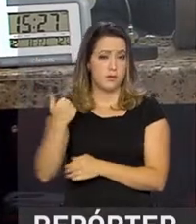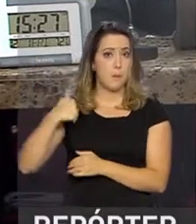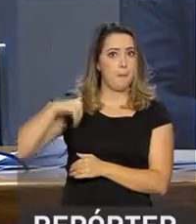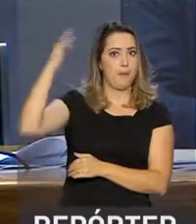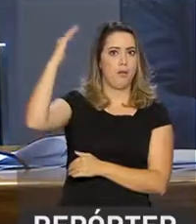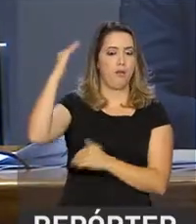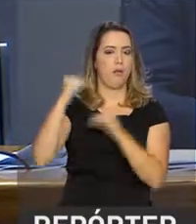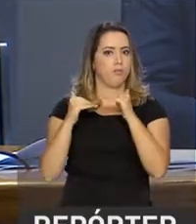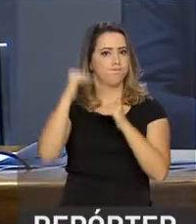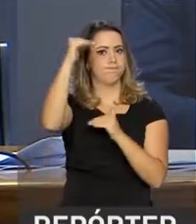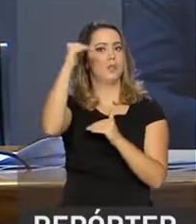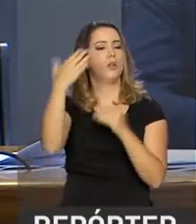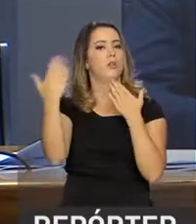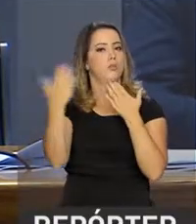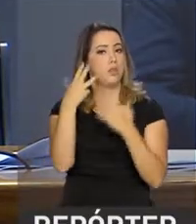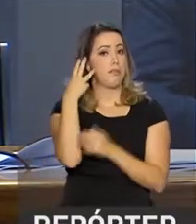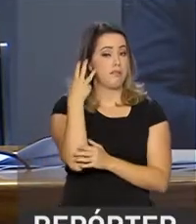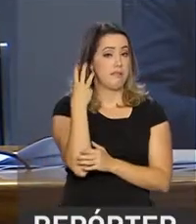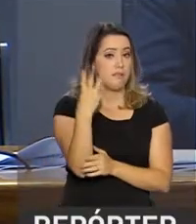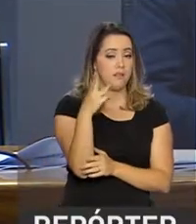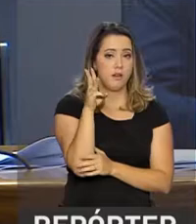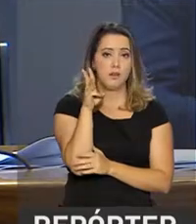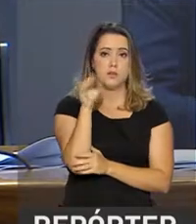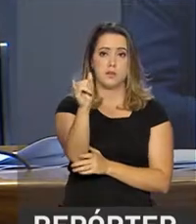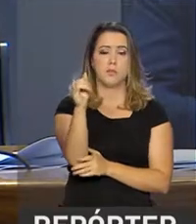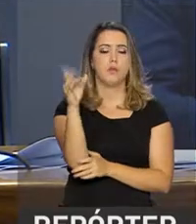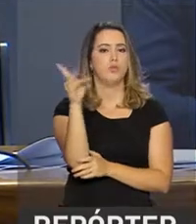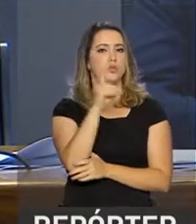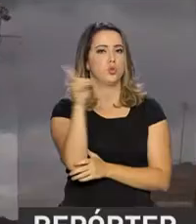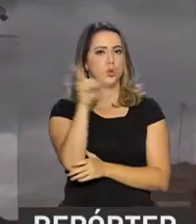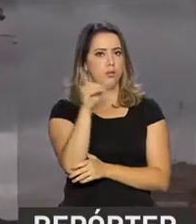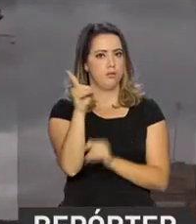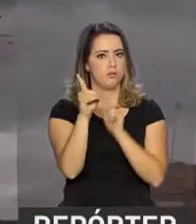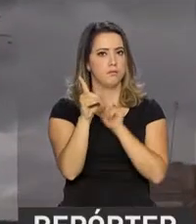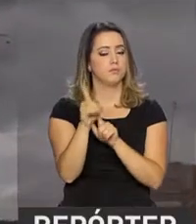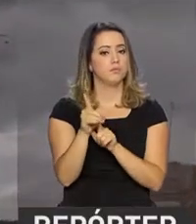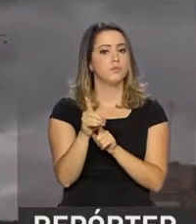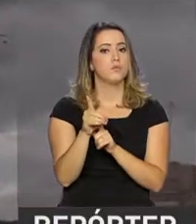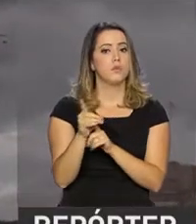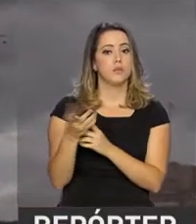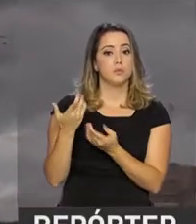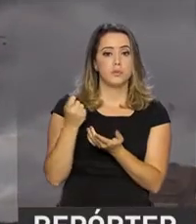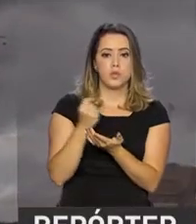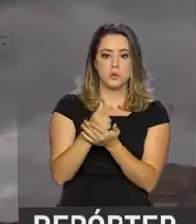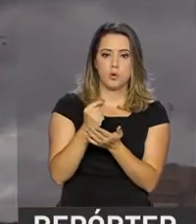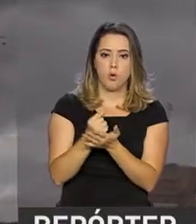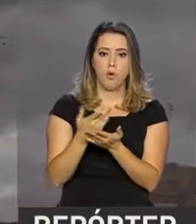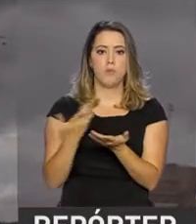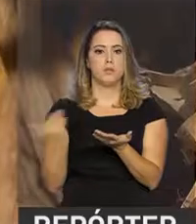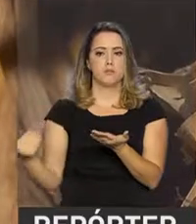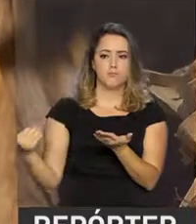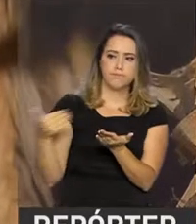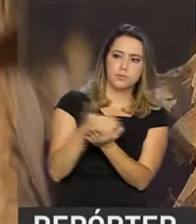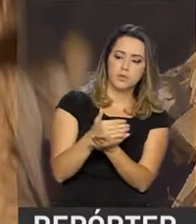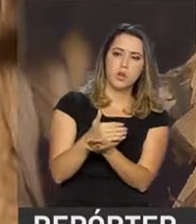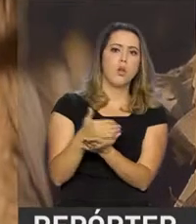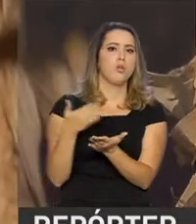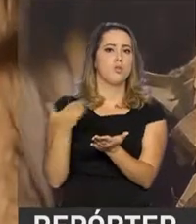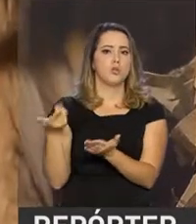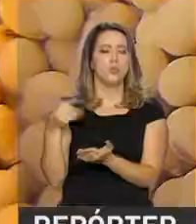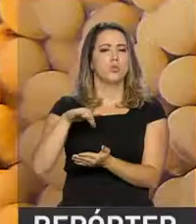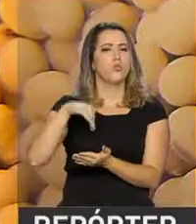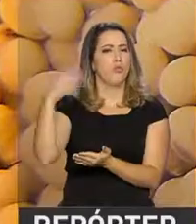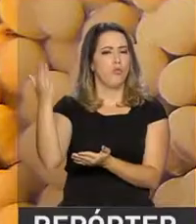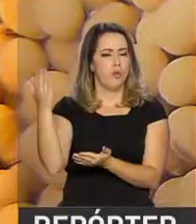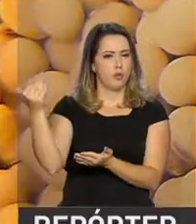com saldo de 3 bilhões e meio de dólares às exportações dos produtos básicos como